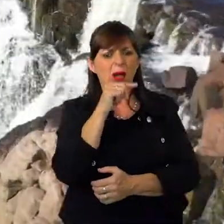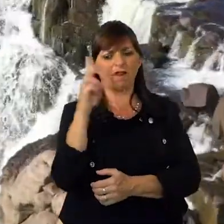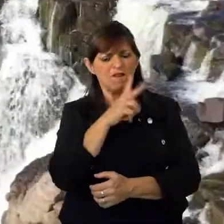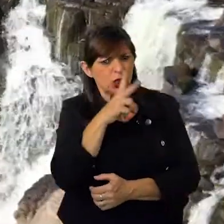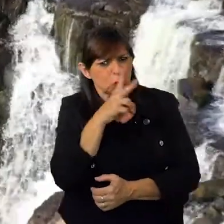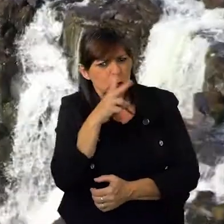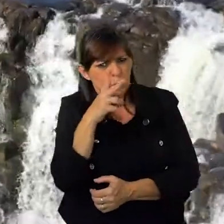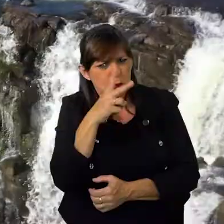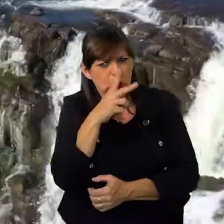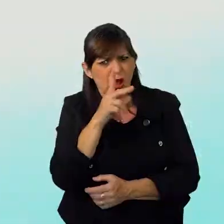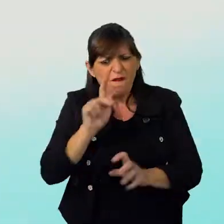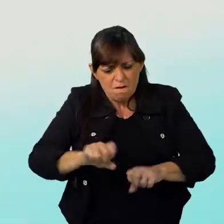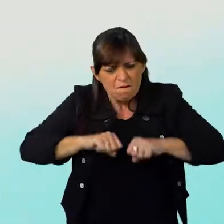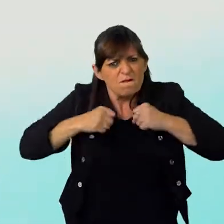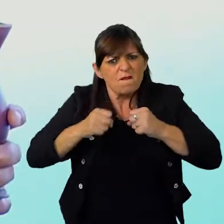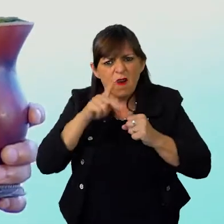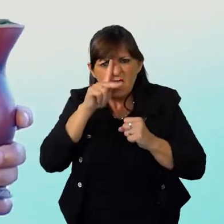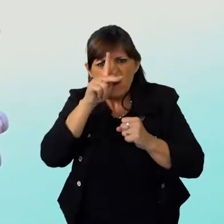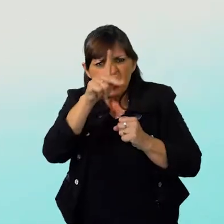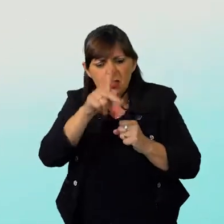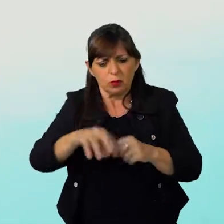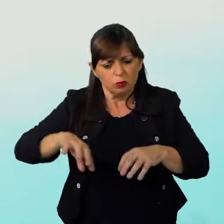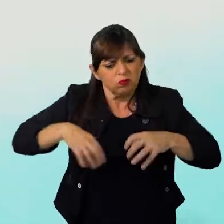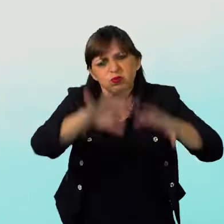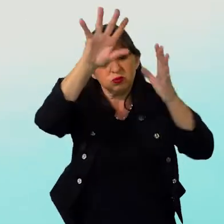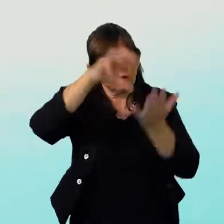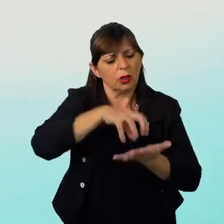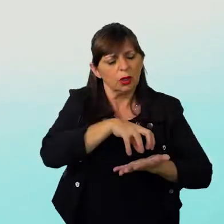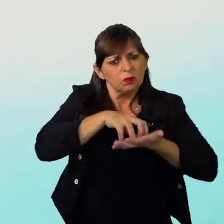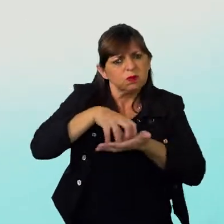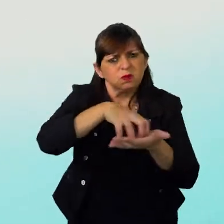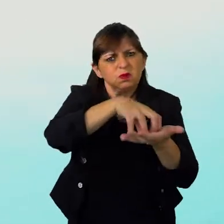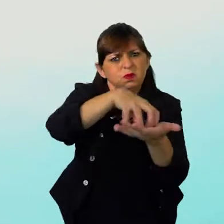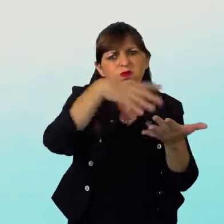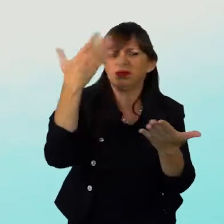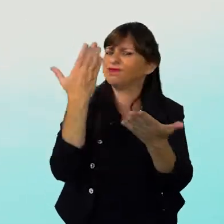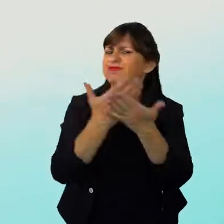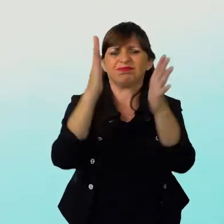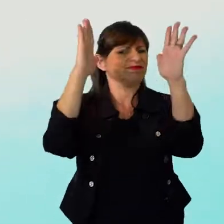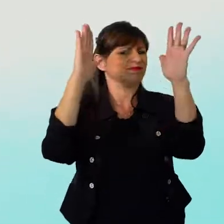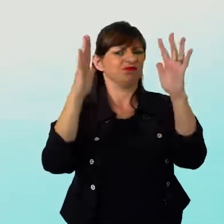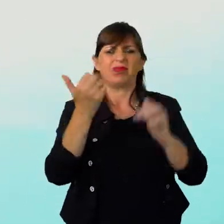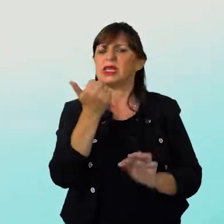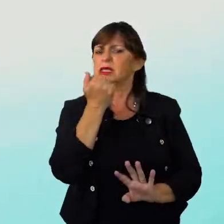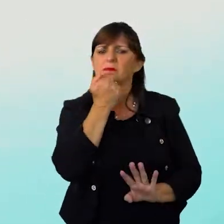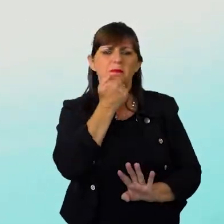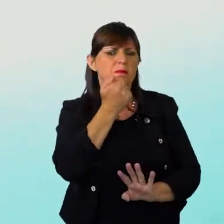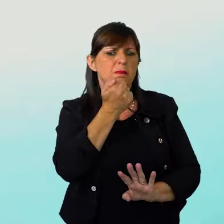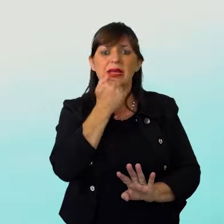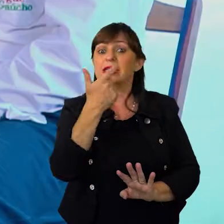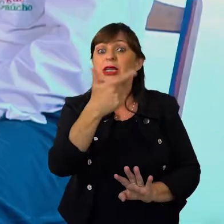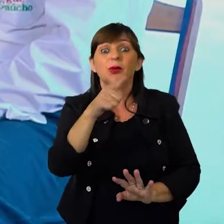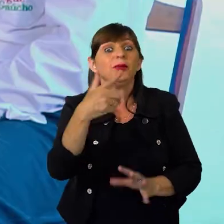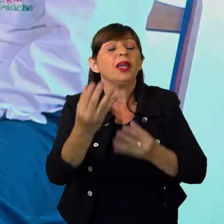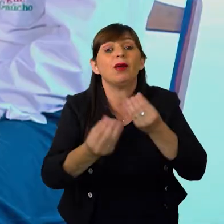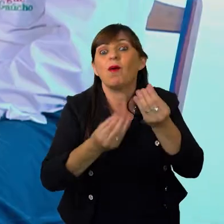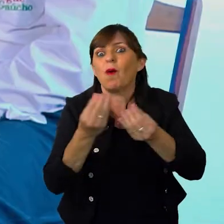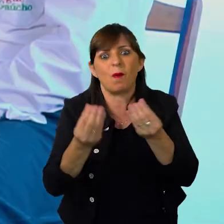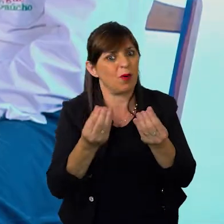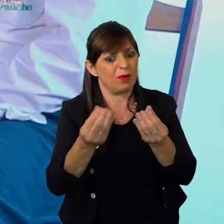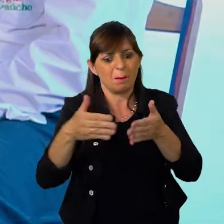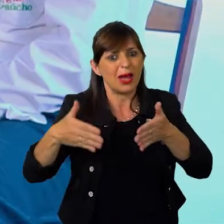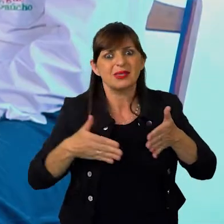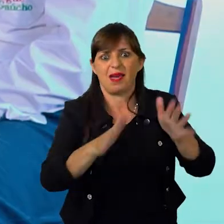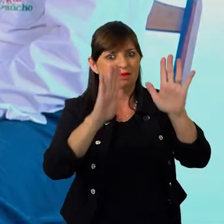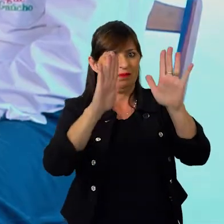força EA gravidade que tem uma bolsa não é nada perante aquelas pedras e se desmancha tudo não tem como não teria como passar